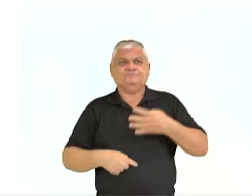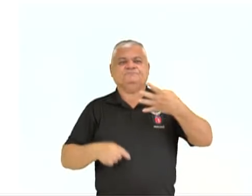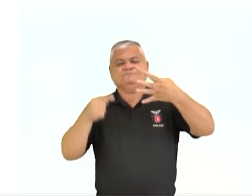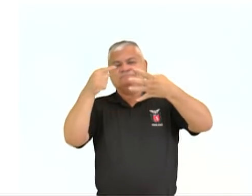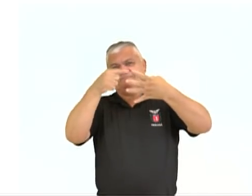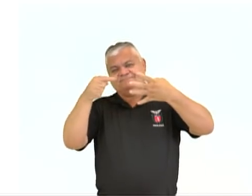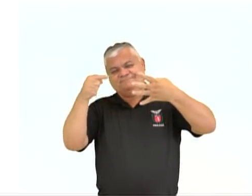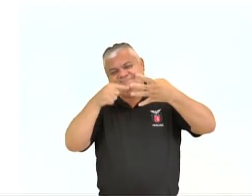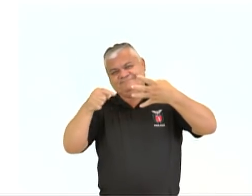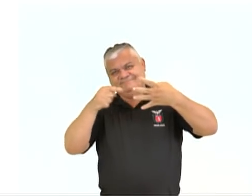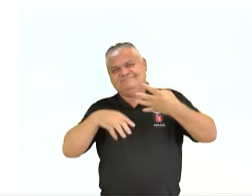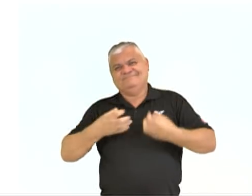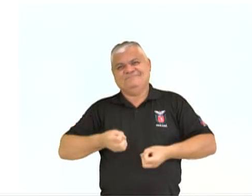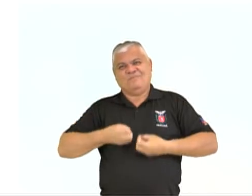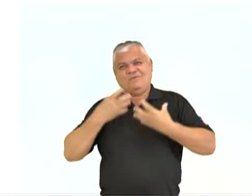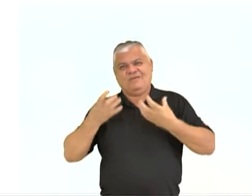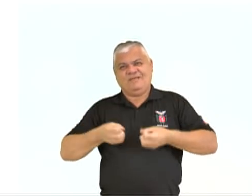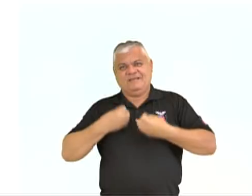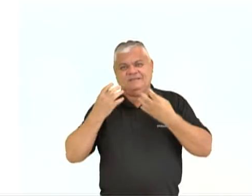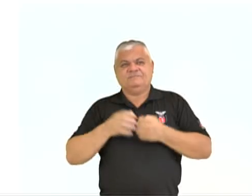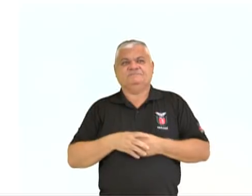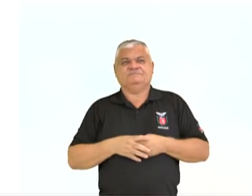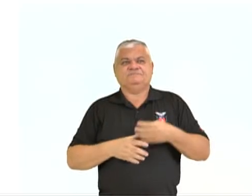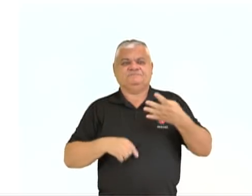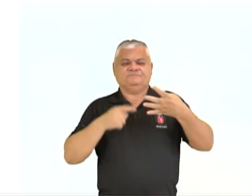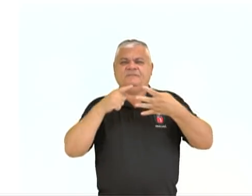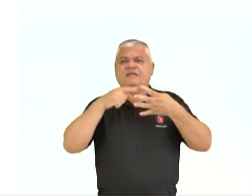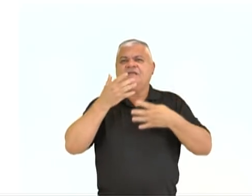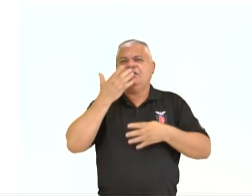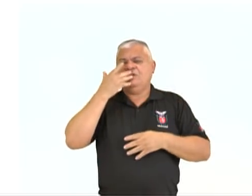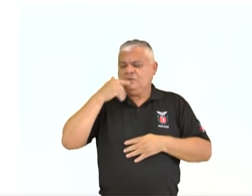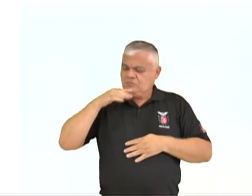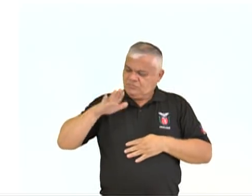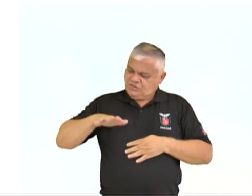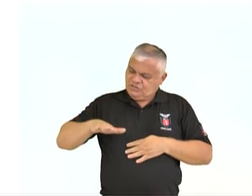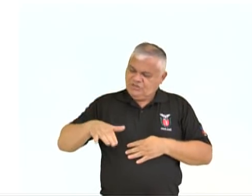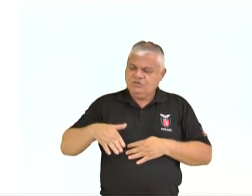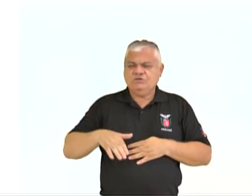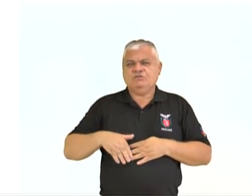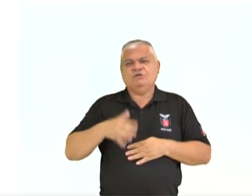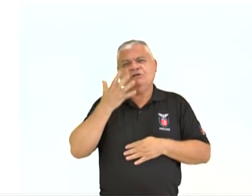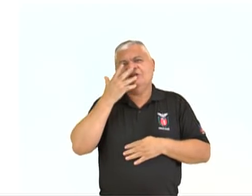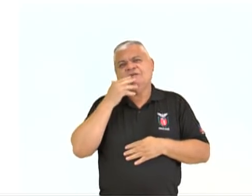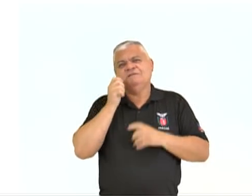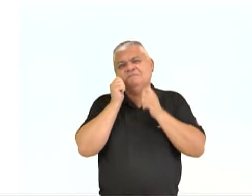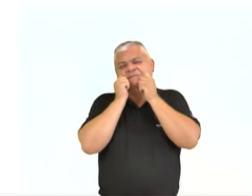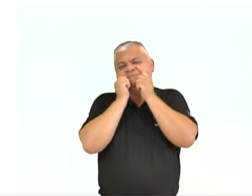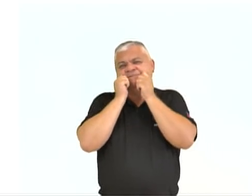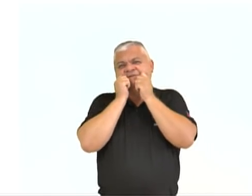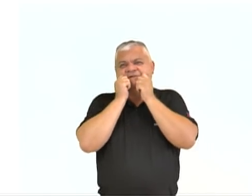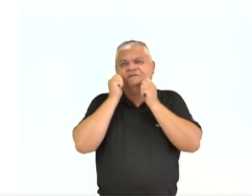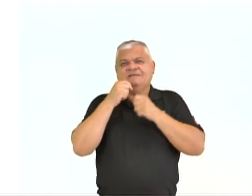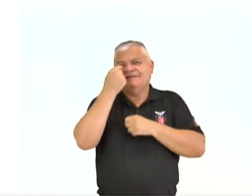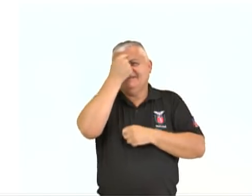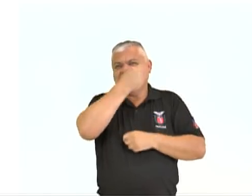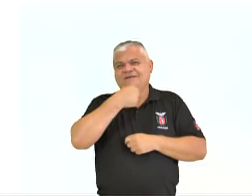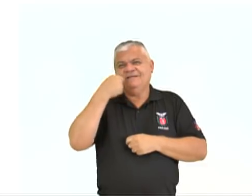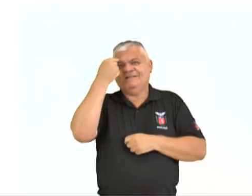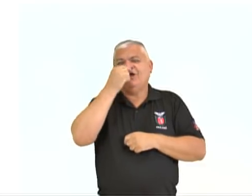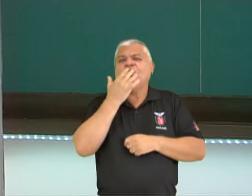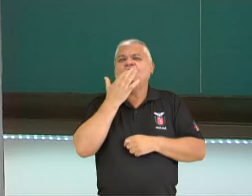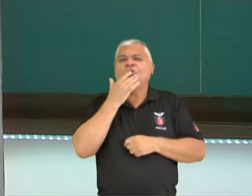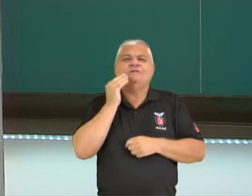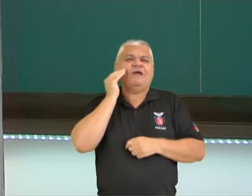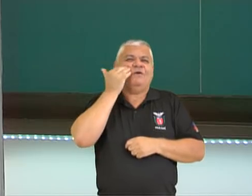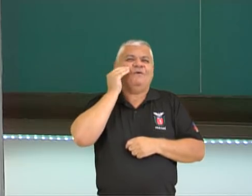outros poemas outra quadrinha tão pequenina criança Mimosa trago nas Faces as cores